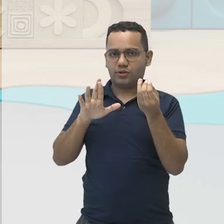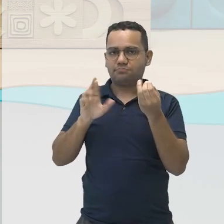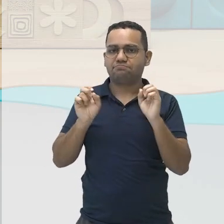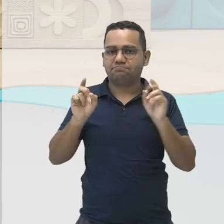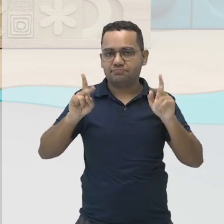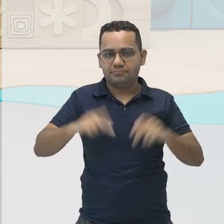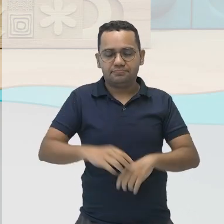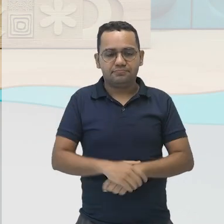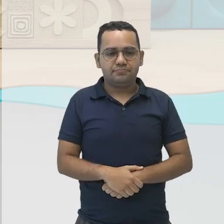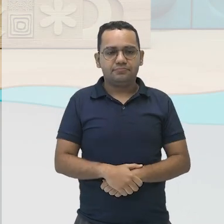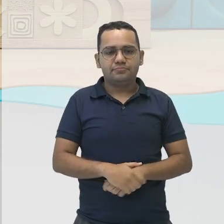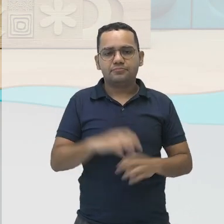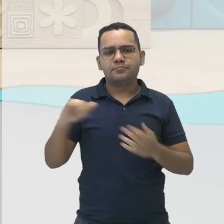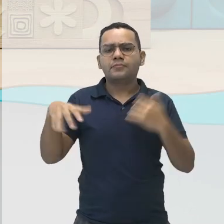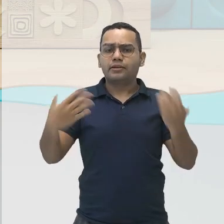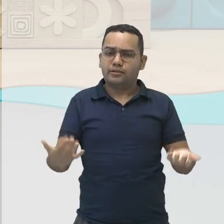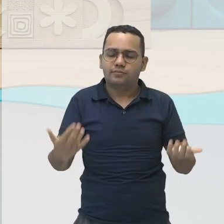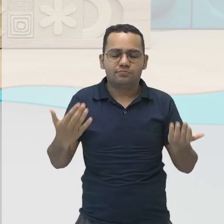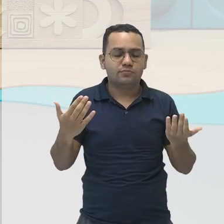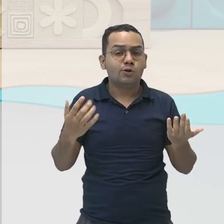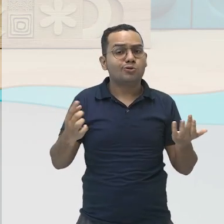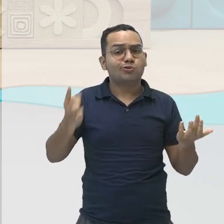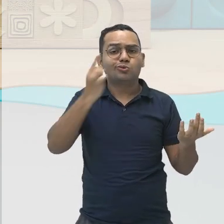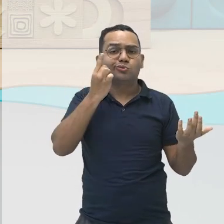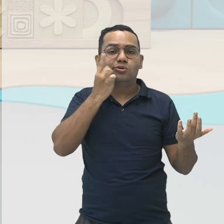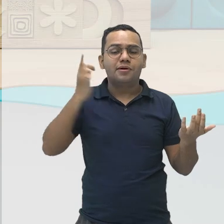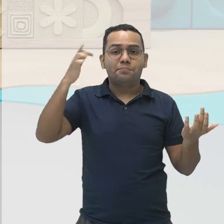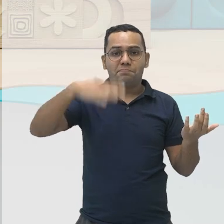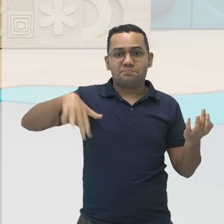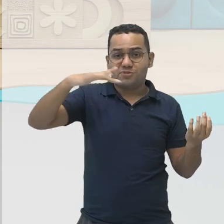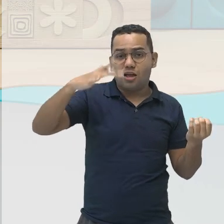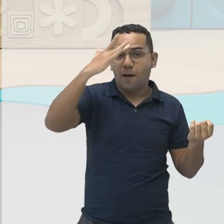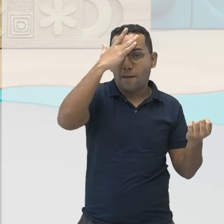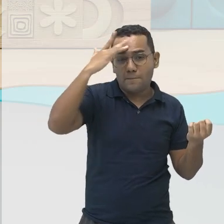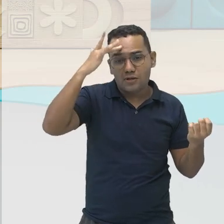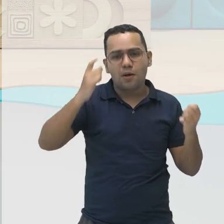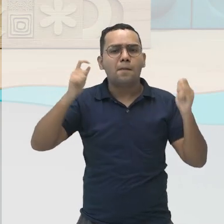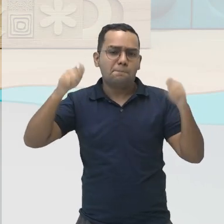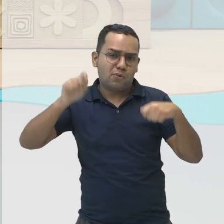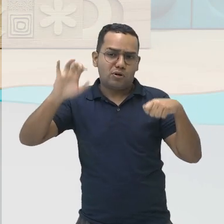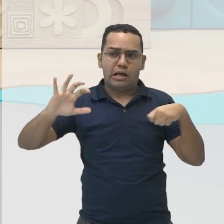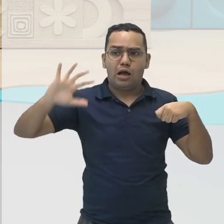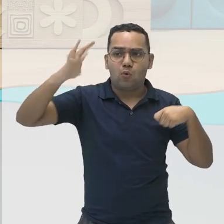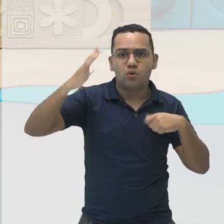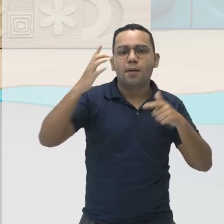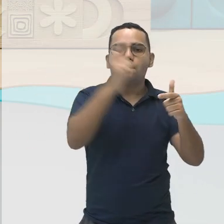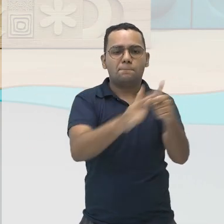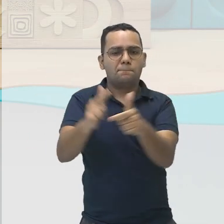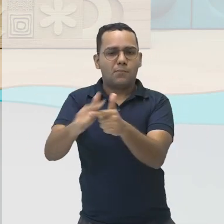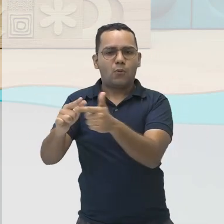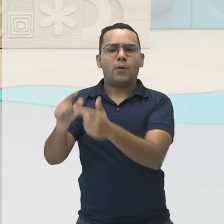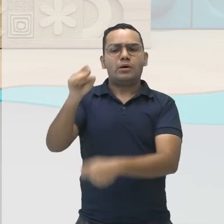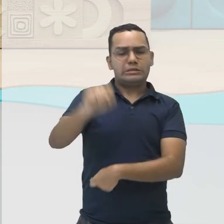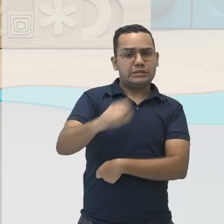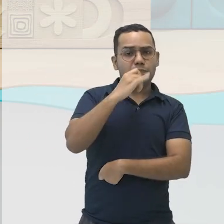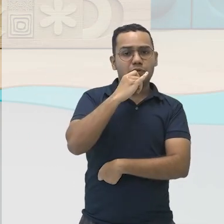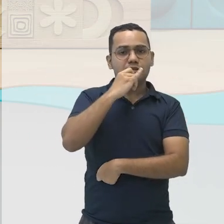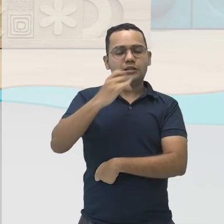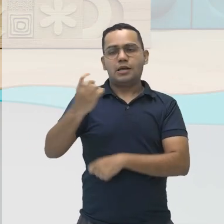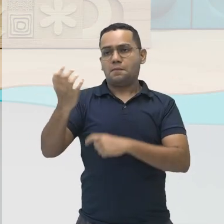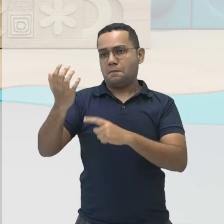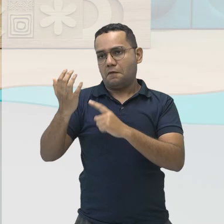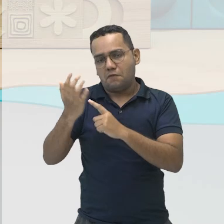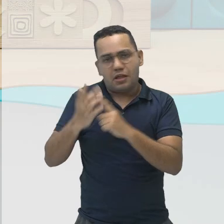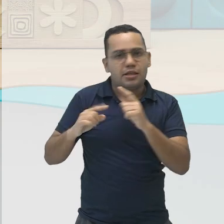Então, todos nós estamos suscetíveis a situações que podem colocar em risco tanto a nossa vida quanto a vida de